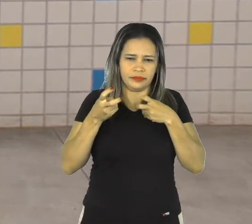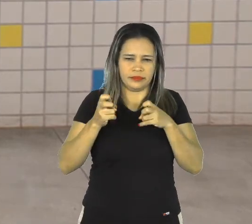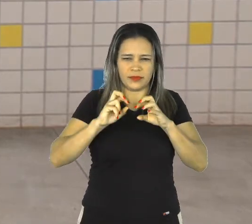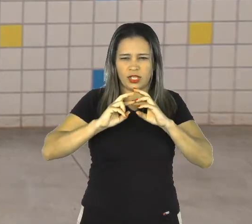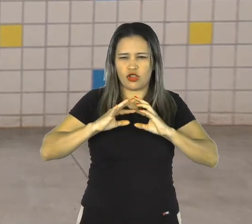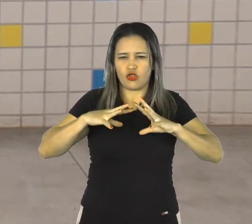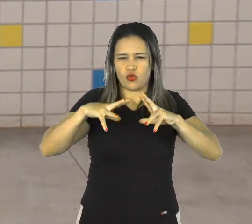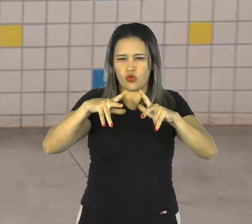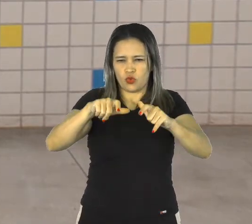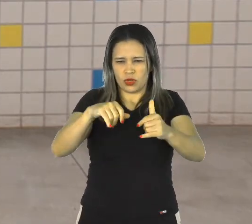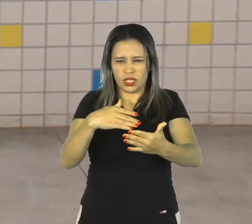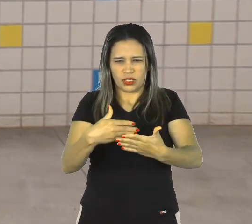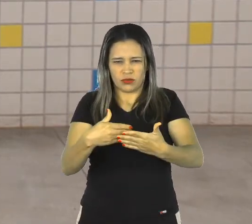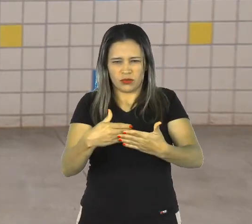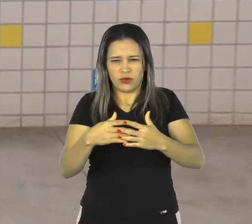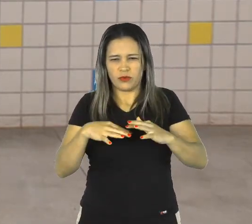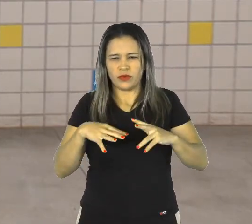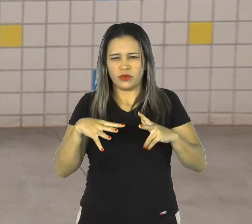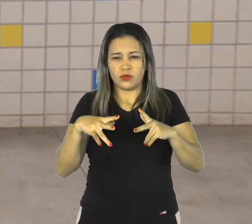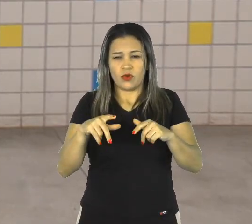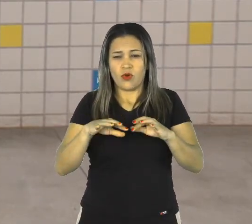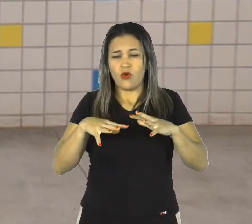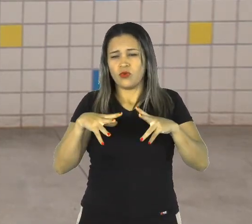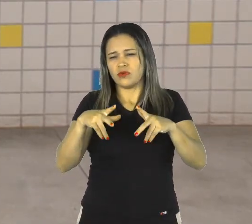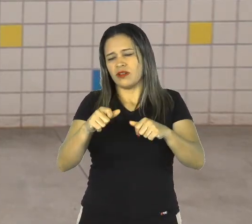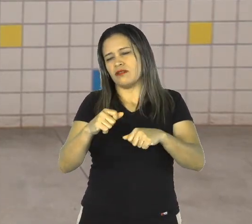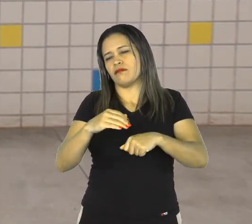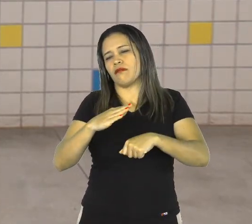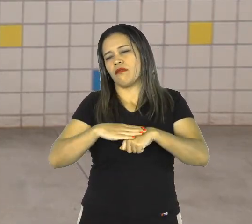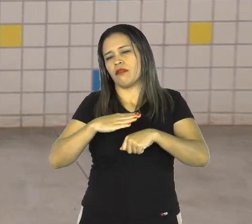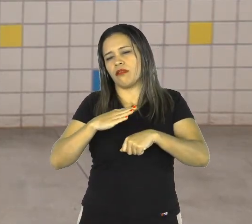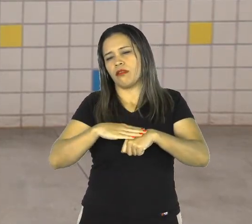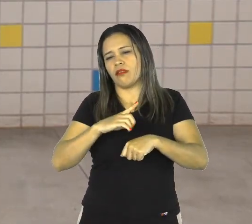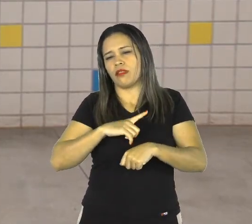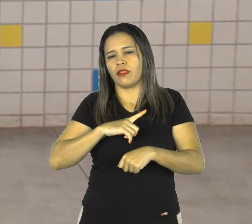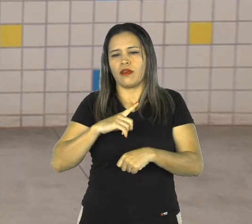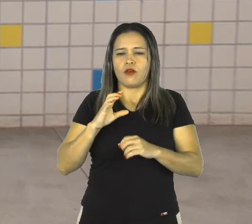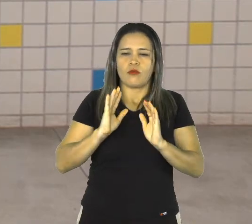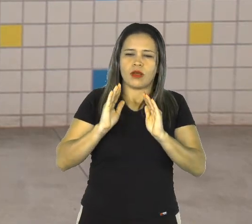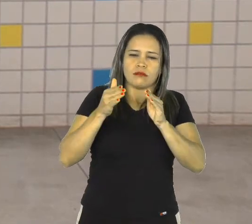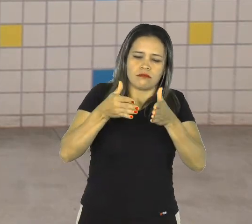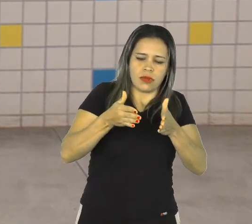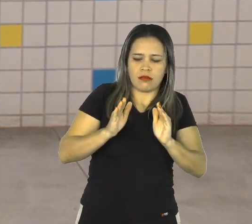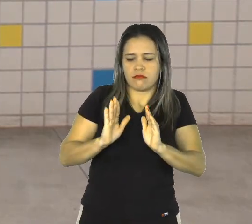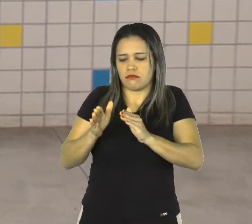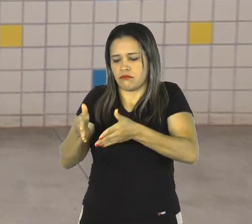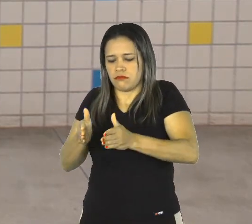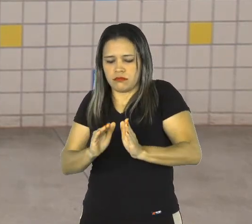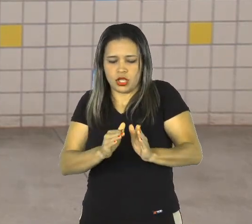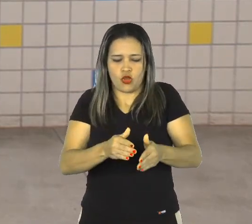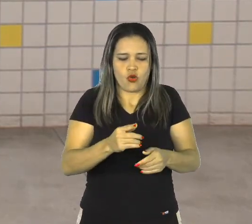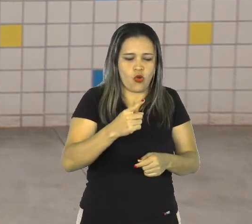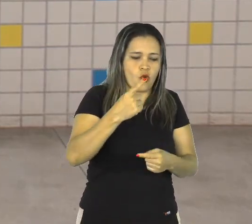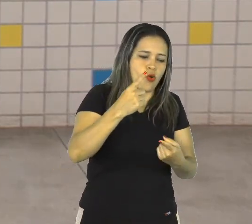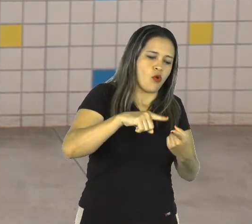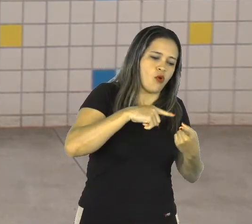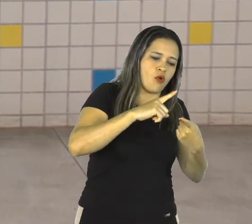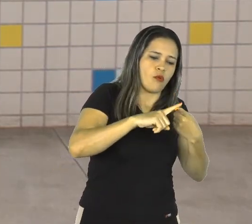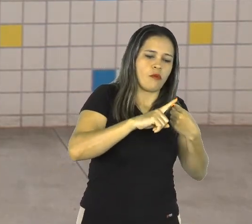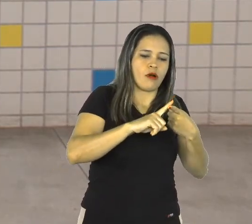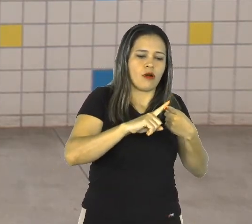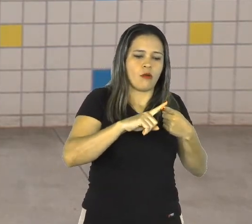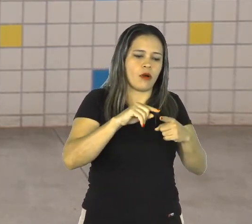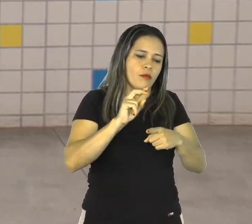que nós já passamos, que todos eles têm uma função específica? Uma vai ser a proteção, que é a córnea, a outra vai ser